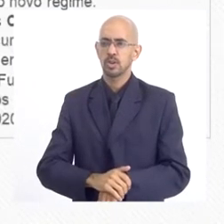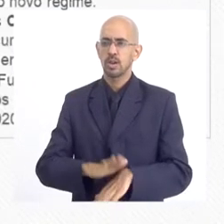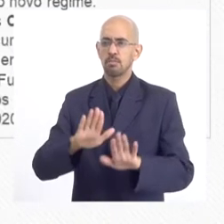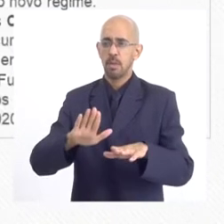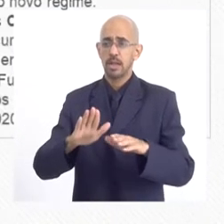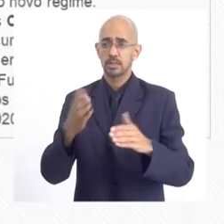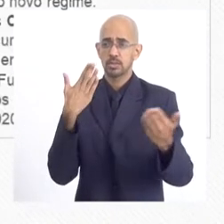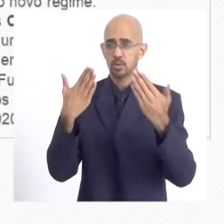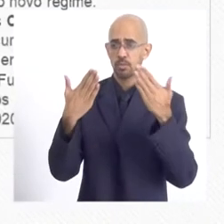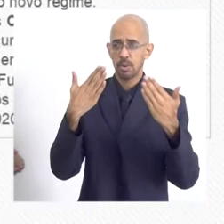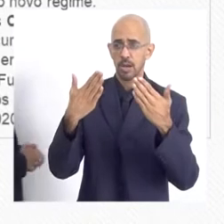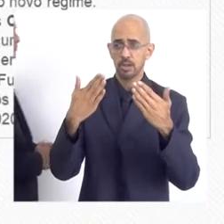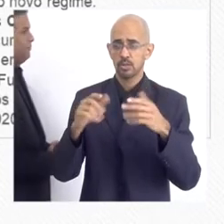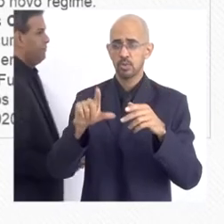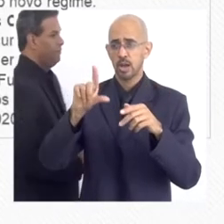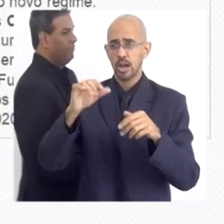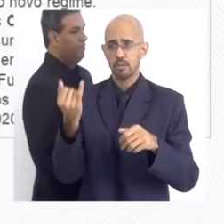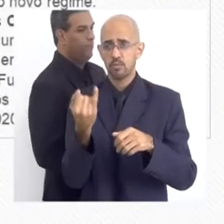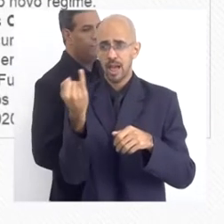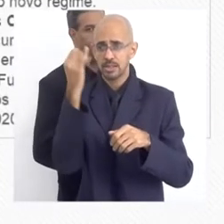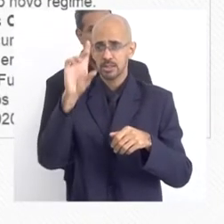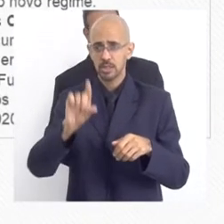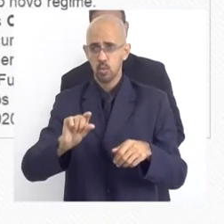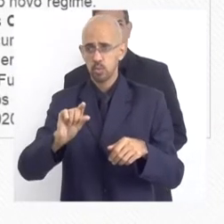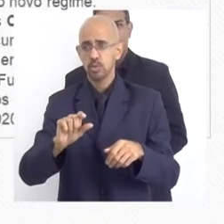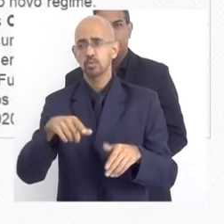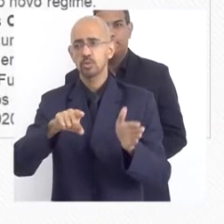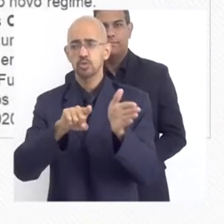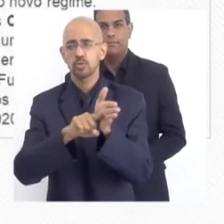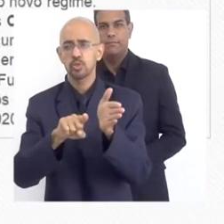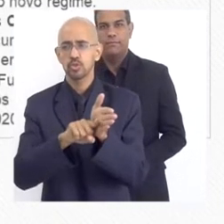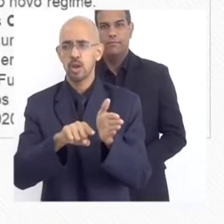quando deflaciona, tem um decréscimo de